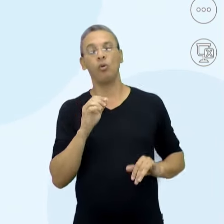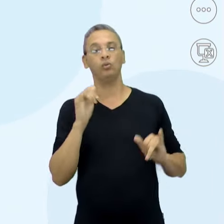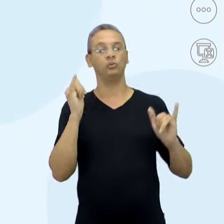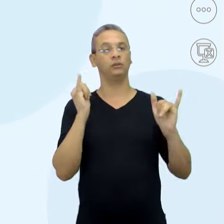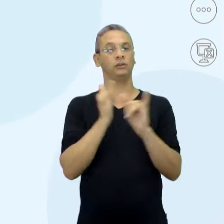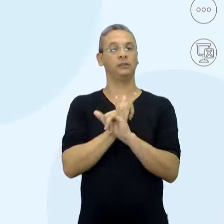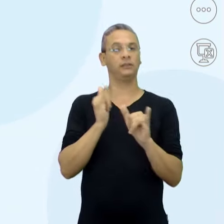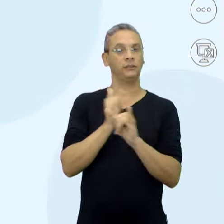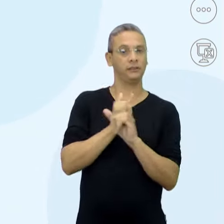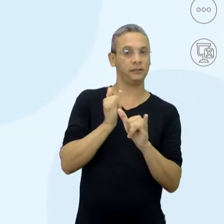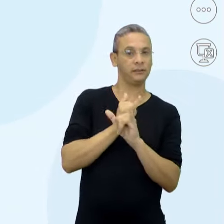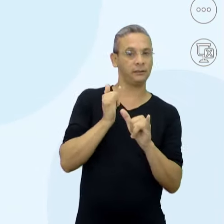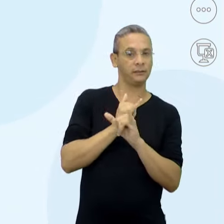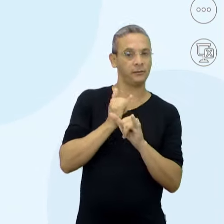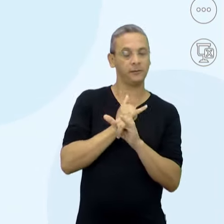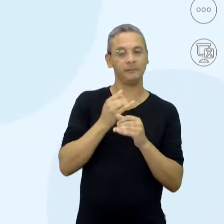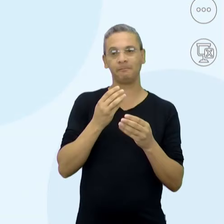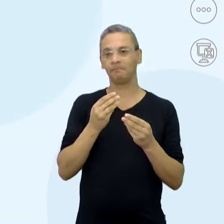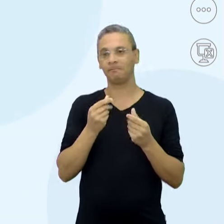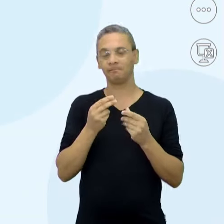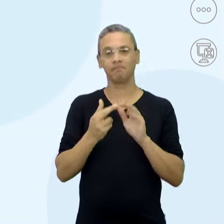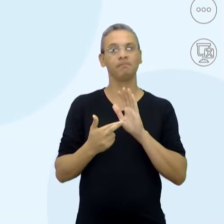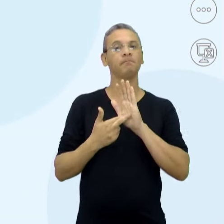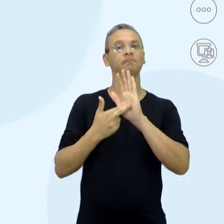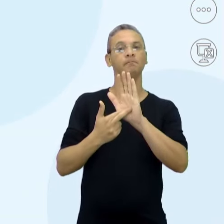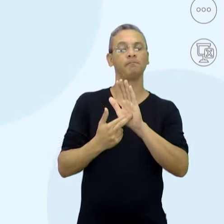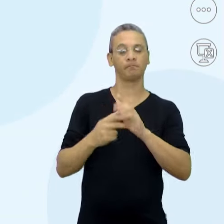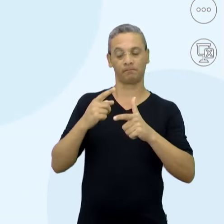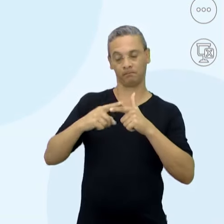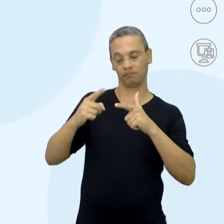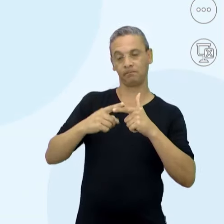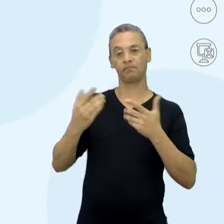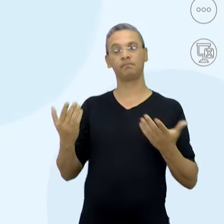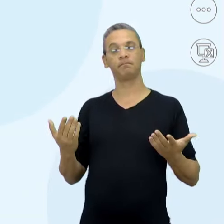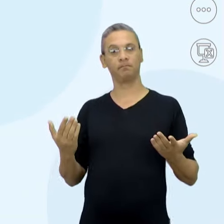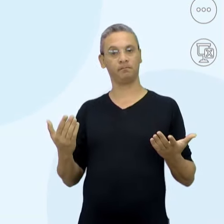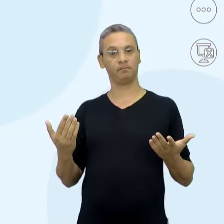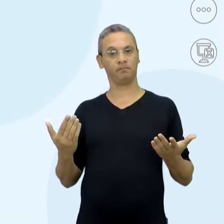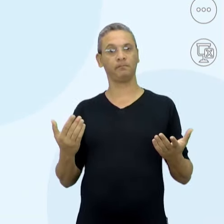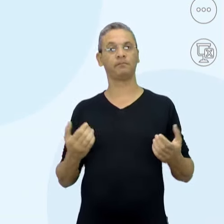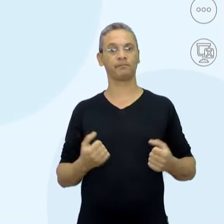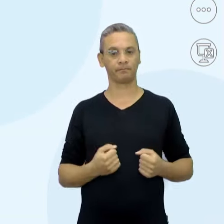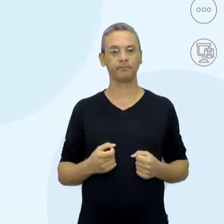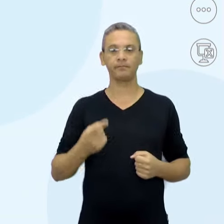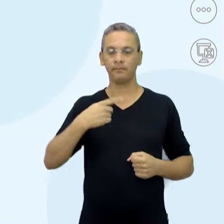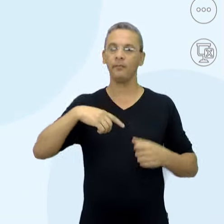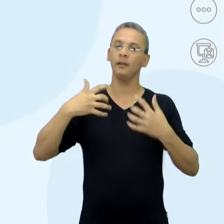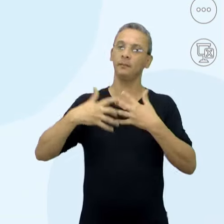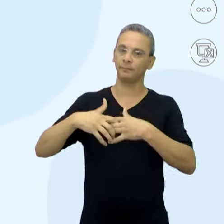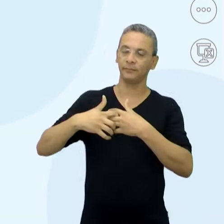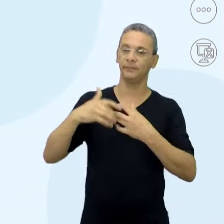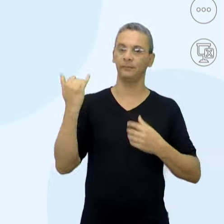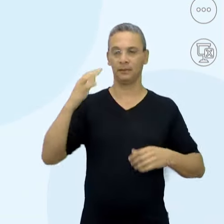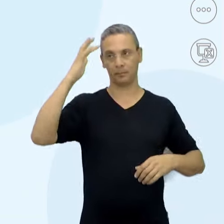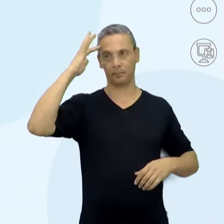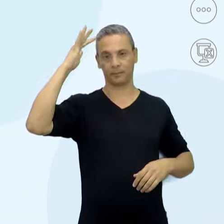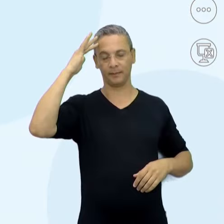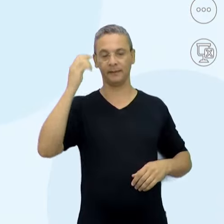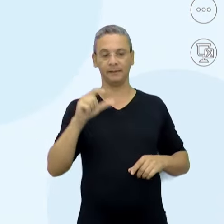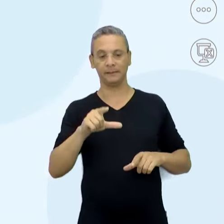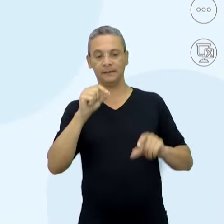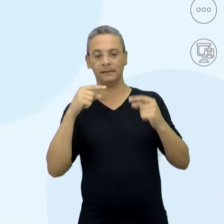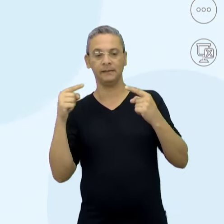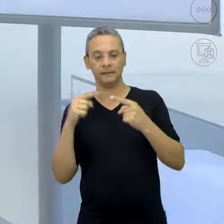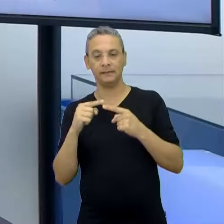que, de repente, representa aí o meu problema. A gente sempre tem como um